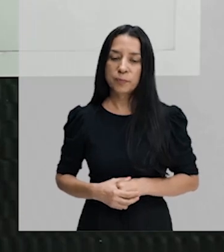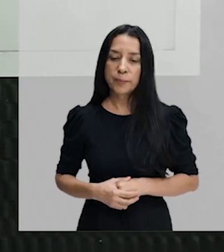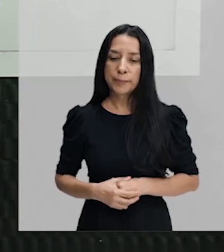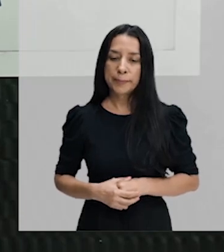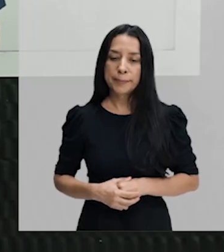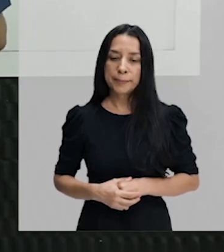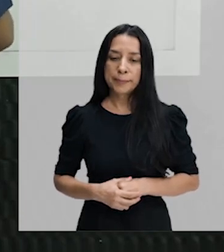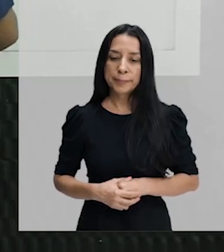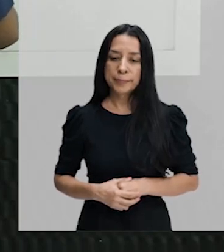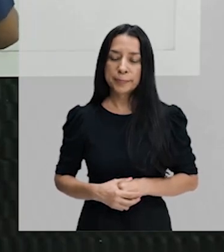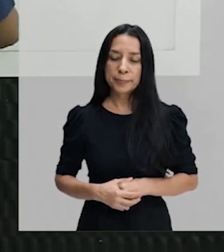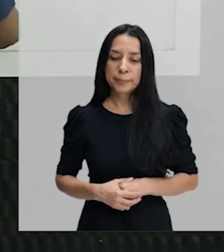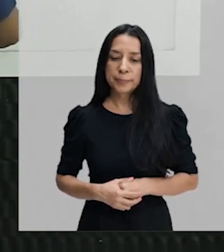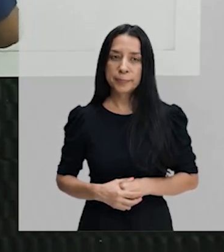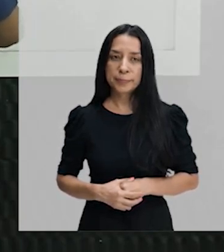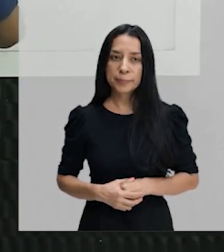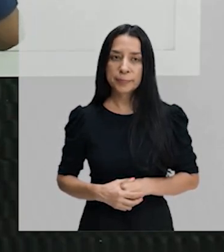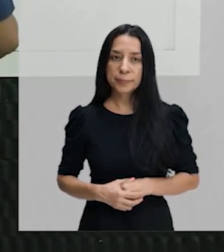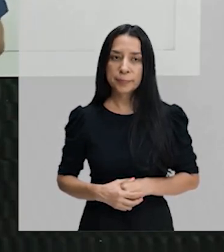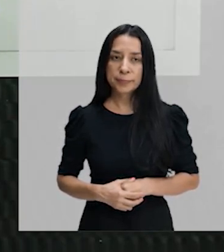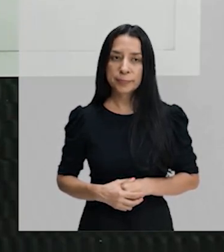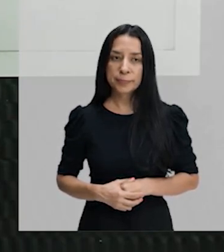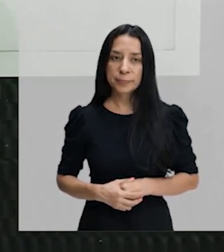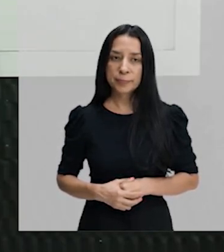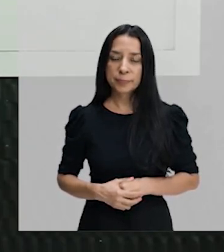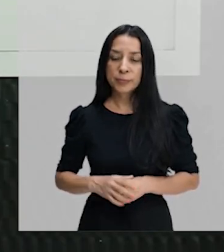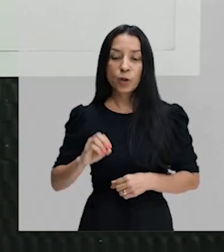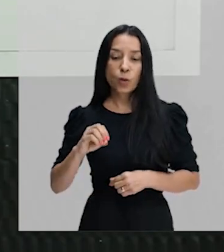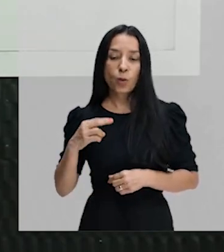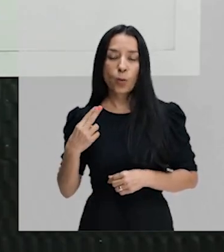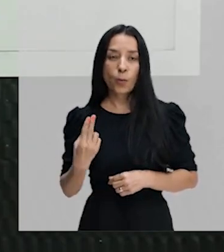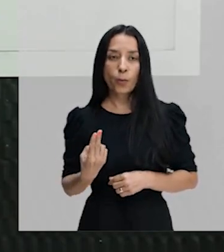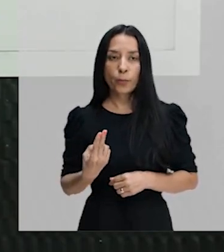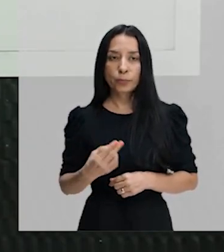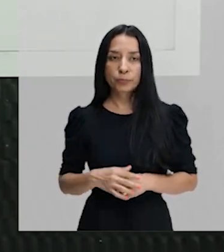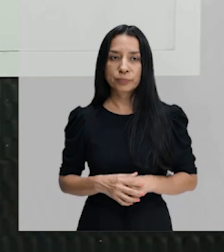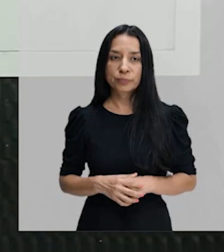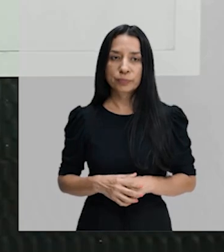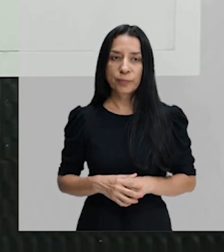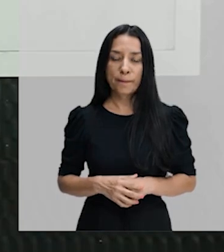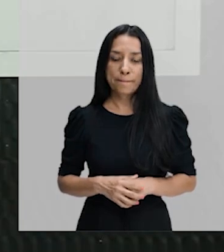17 metros ou seja